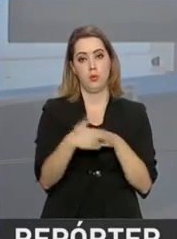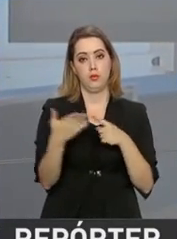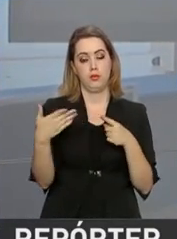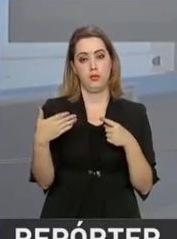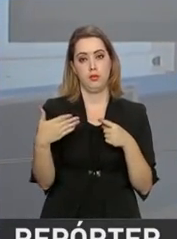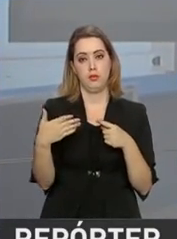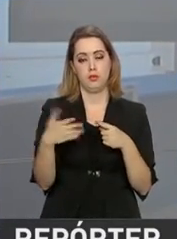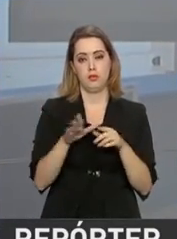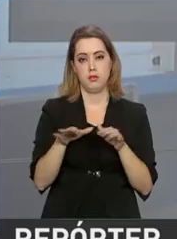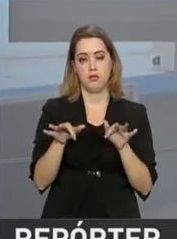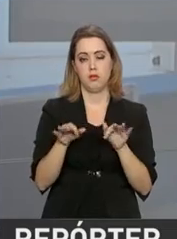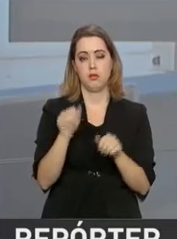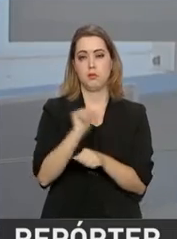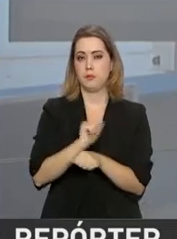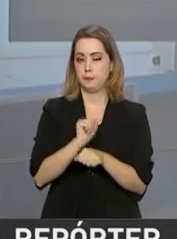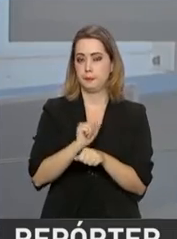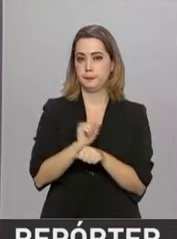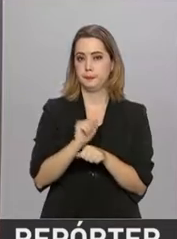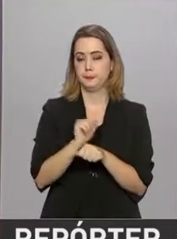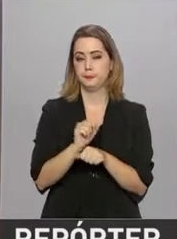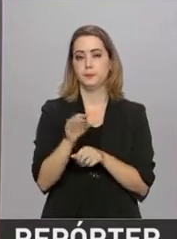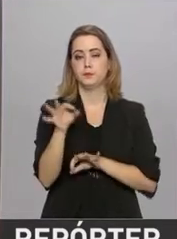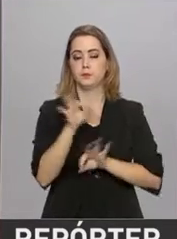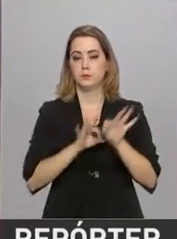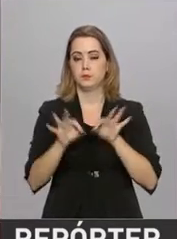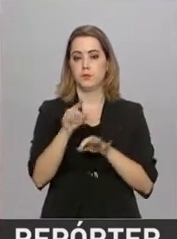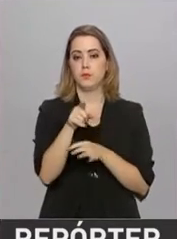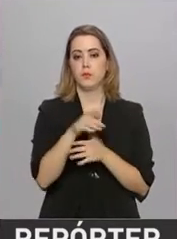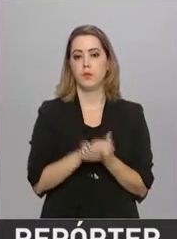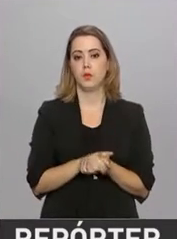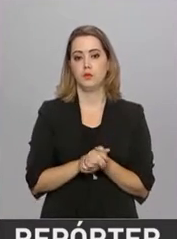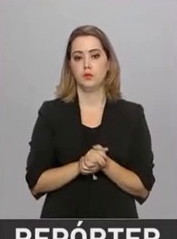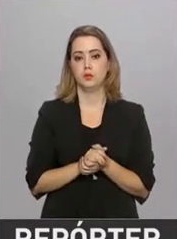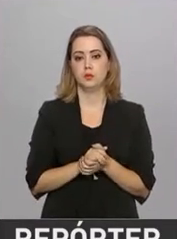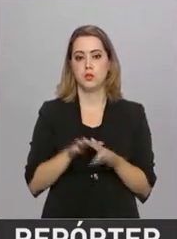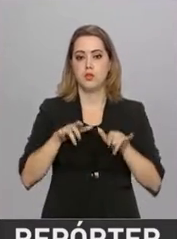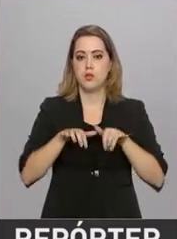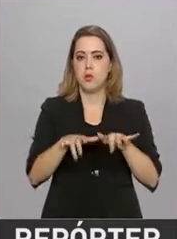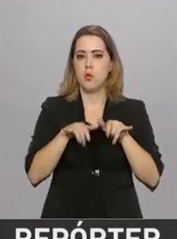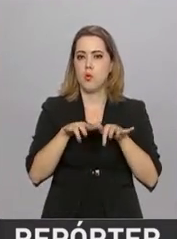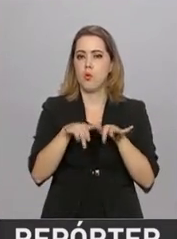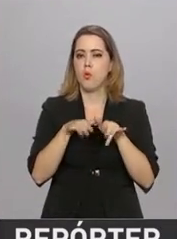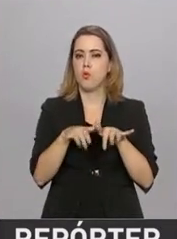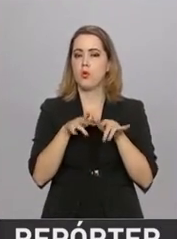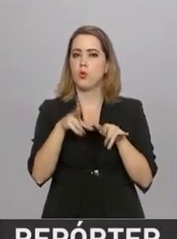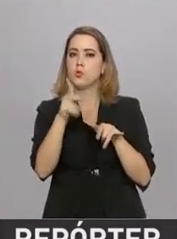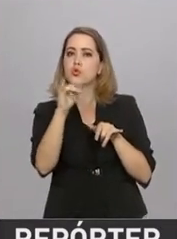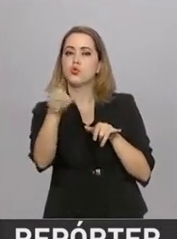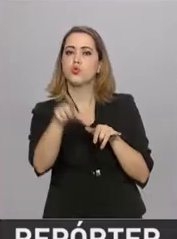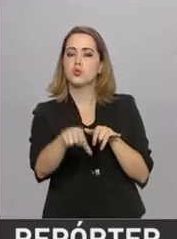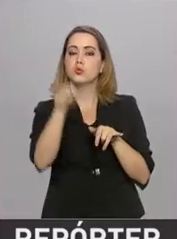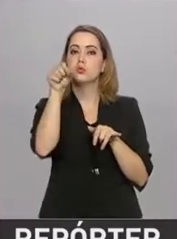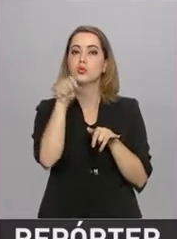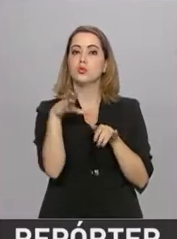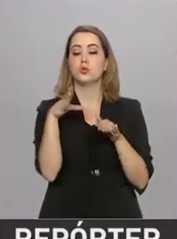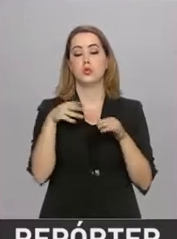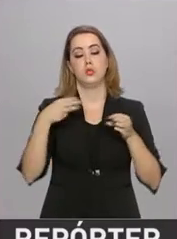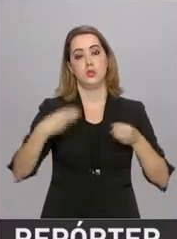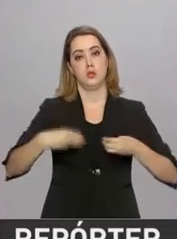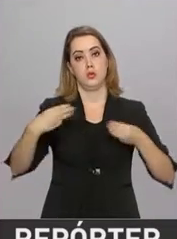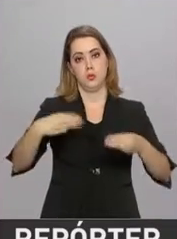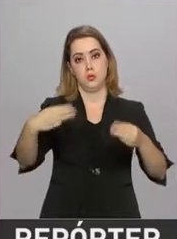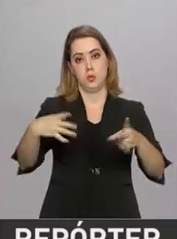corrigir falhas no sistema está suspenso os agendamentos dentro do ambiente do ministério do trabalho nos postos